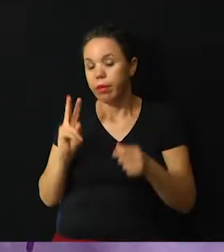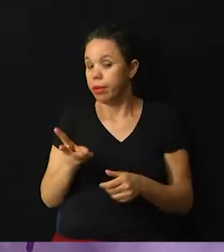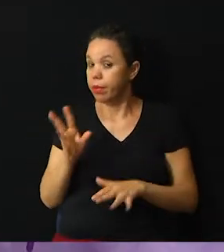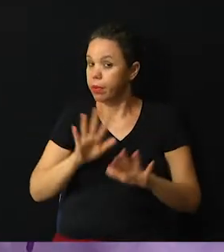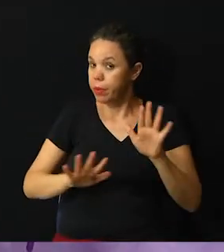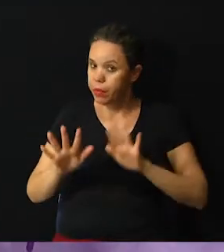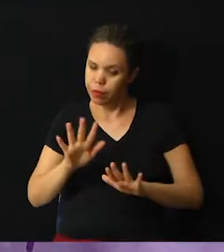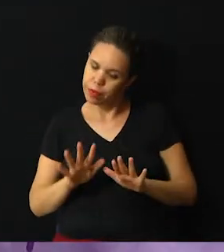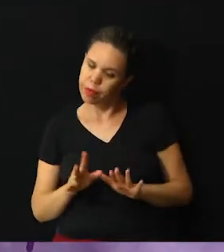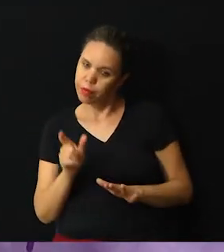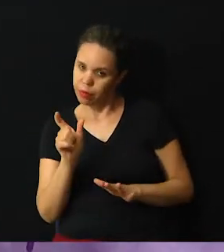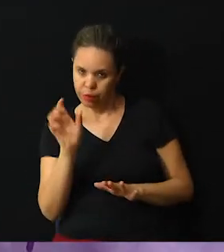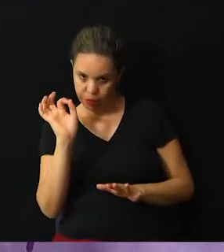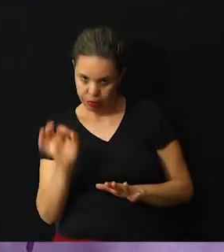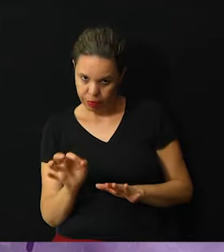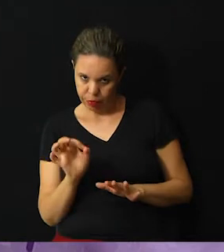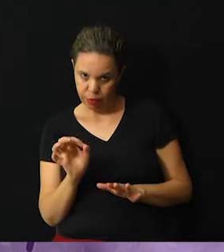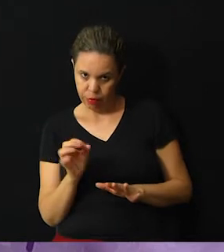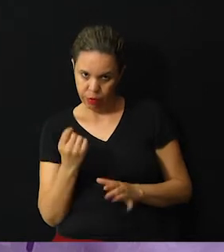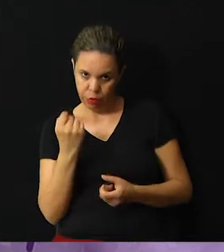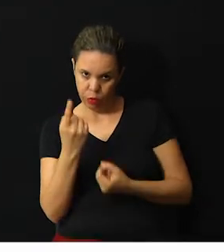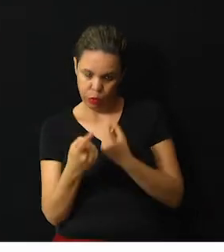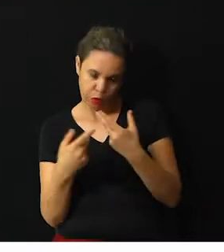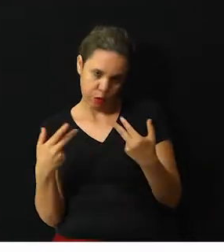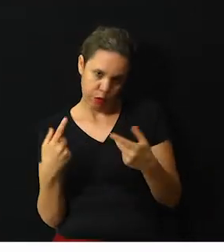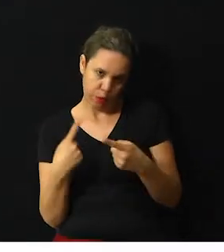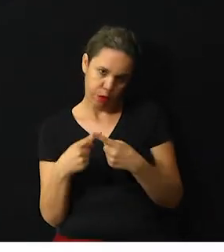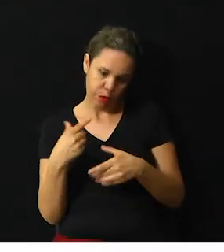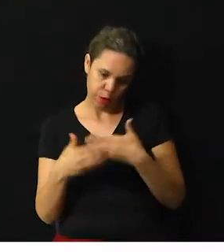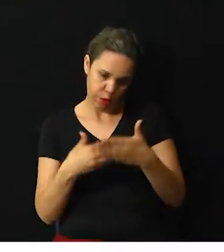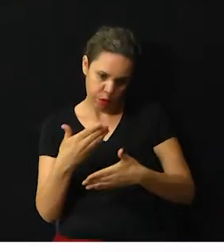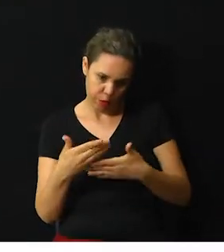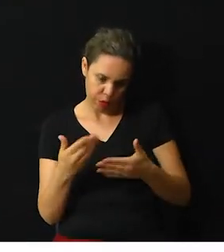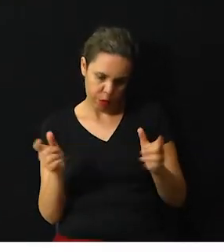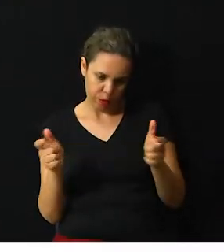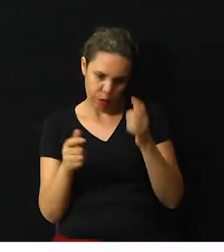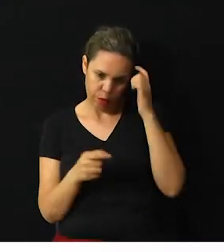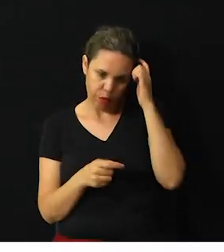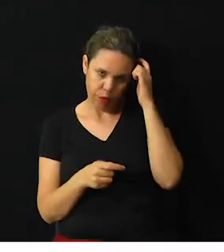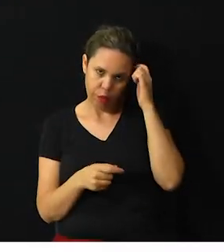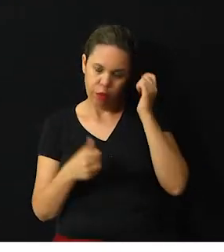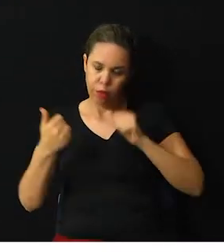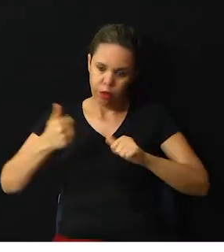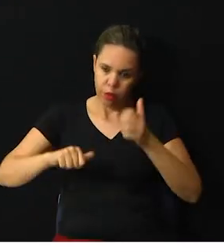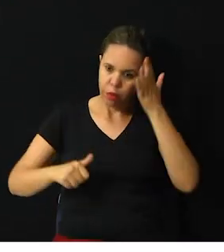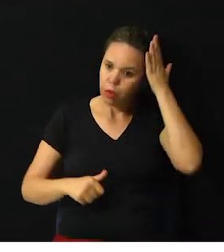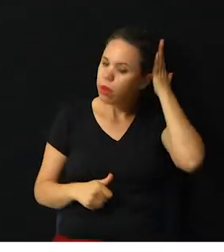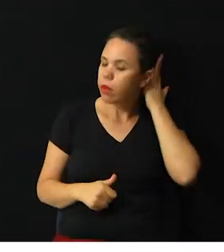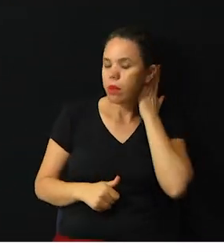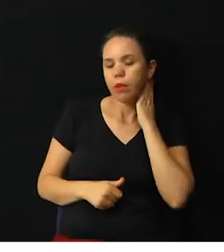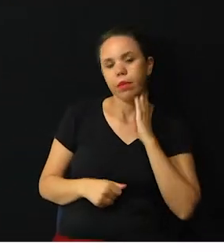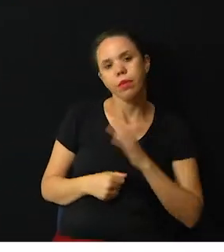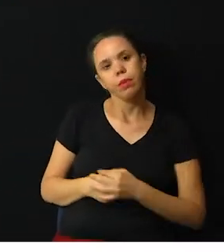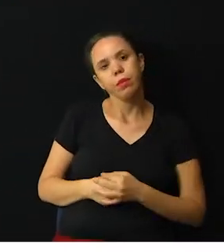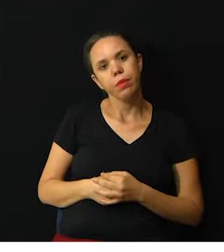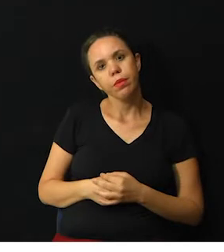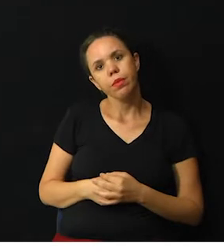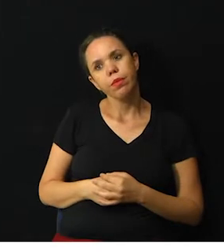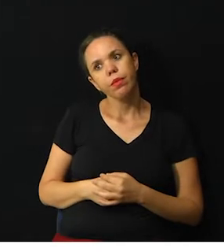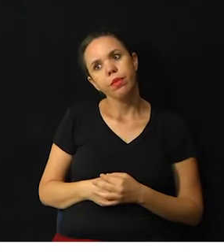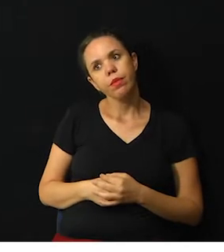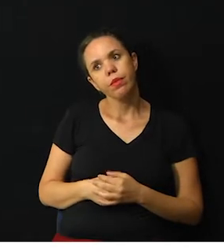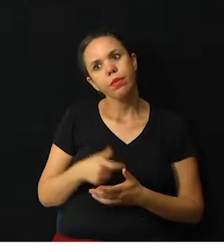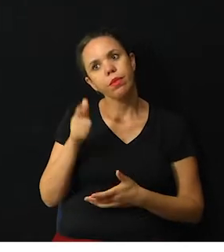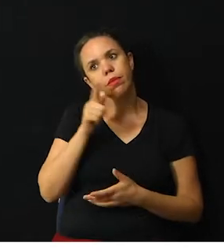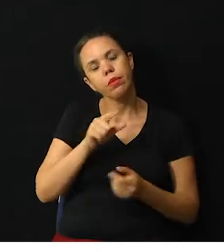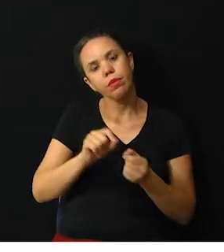que se entender que ela é um dos tipos, porque conforme eu vou refinando o diagnóstico, é a partir